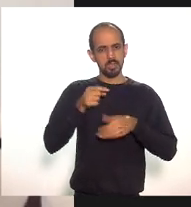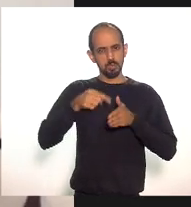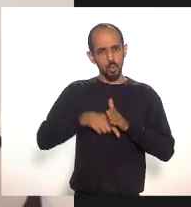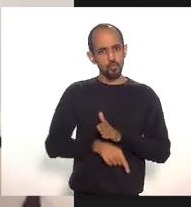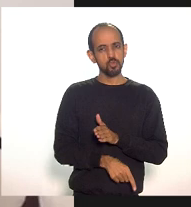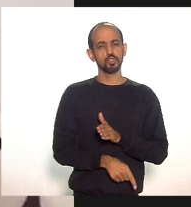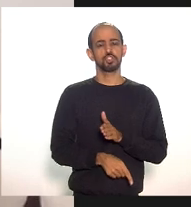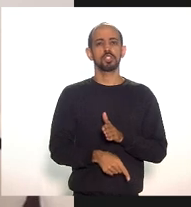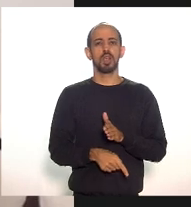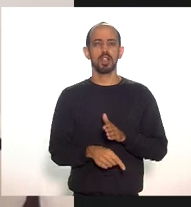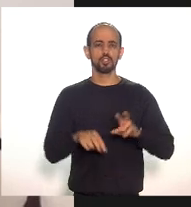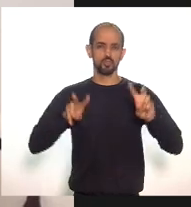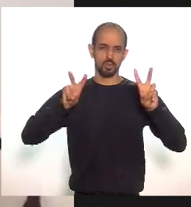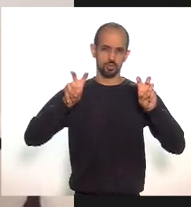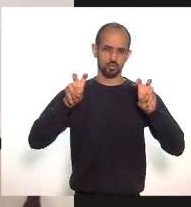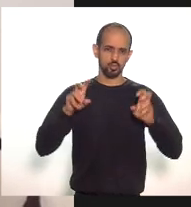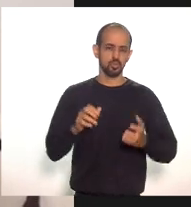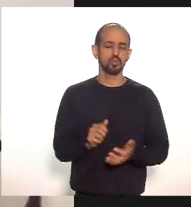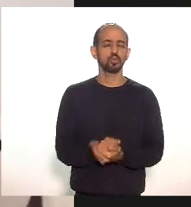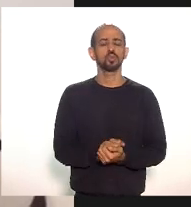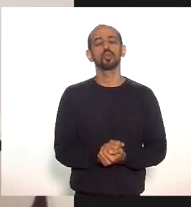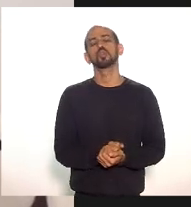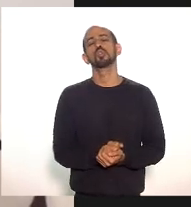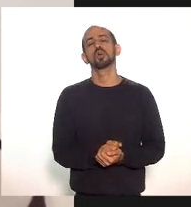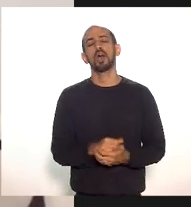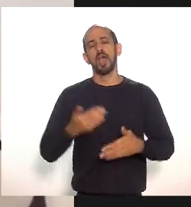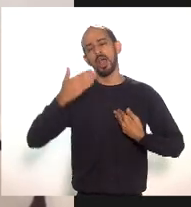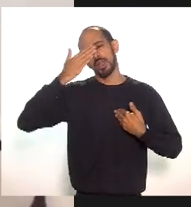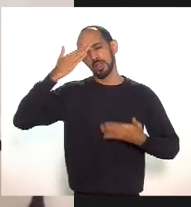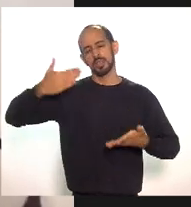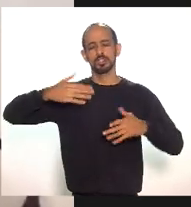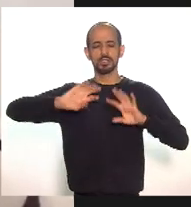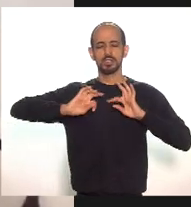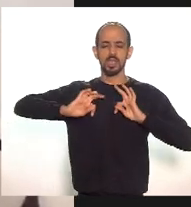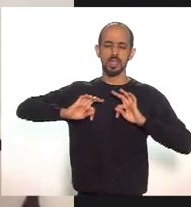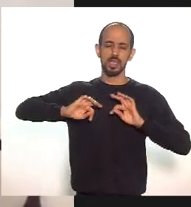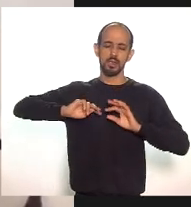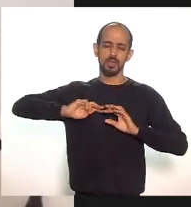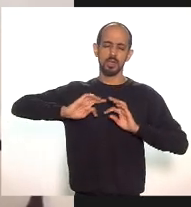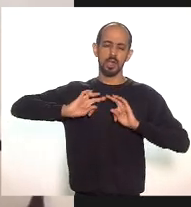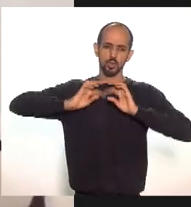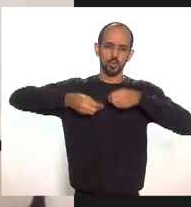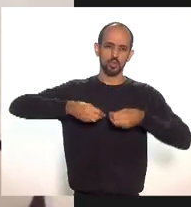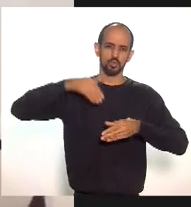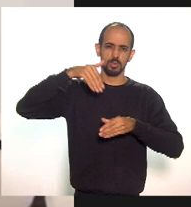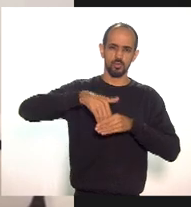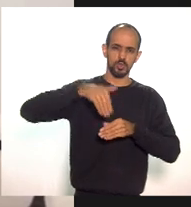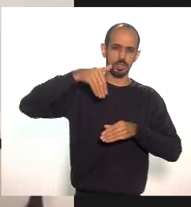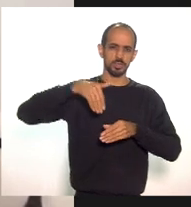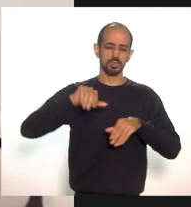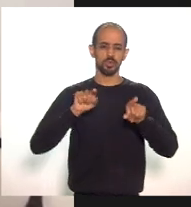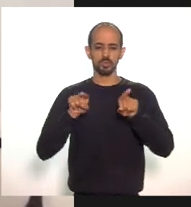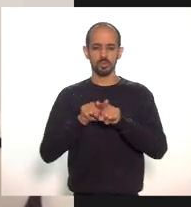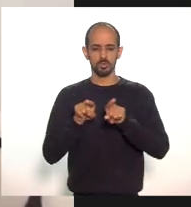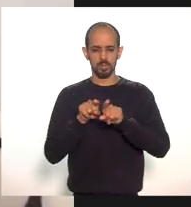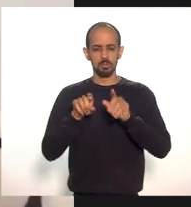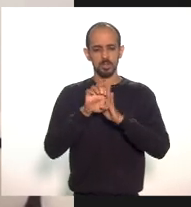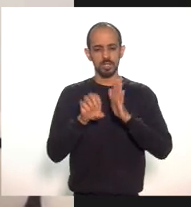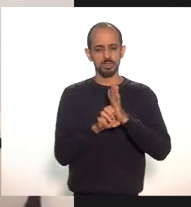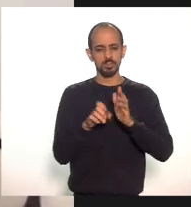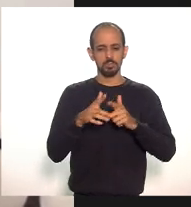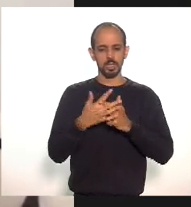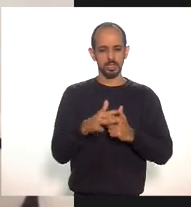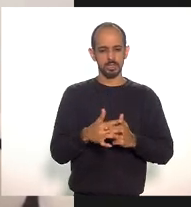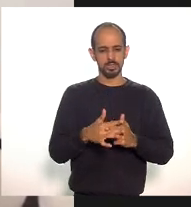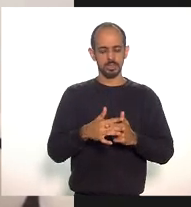robusto né agradecer a todos pela Floresta votação e pelas emendas também